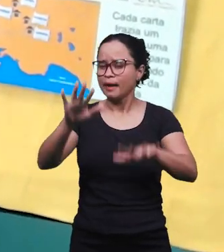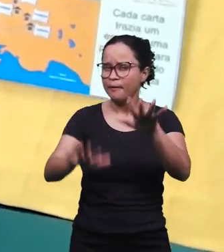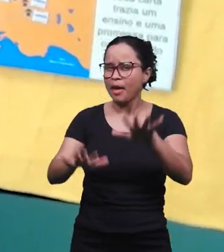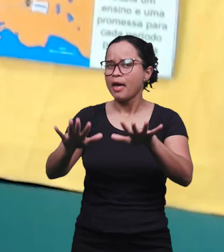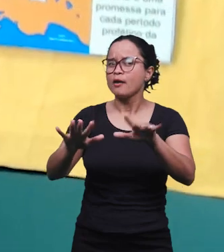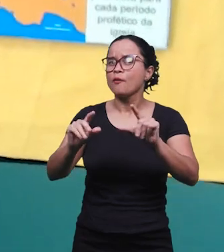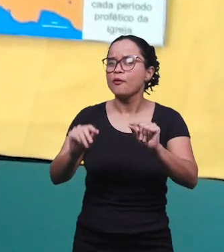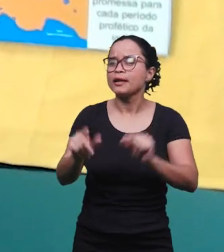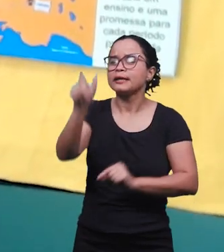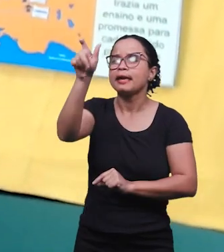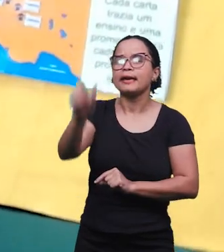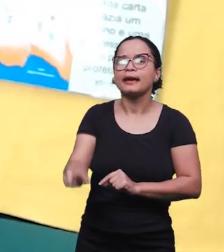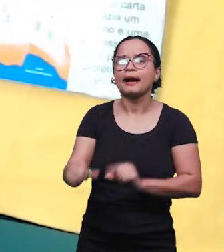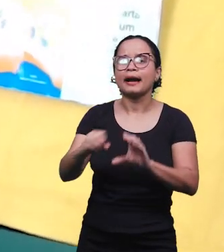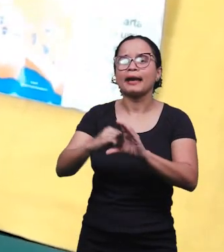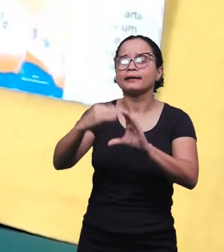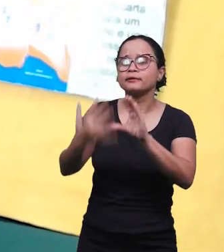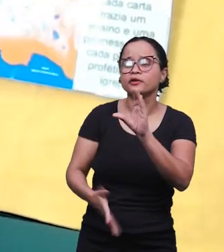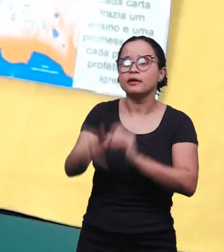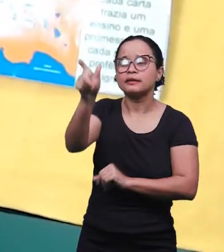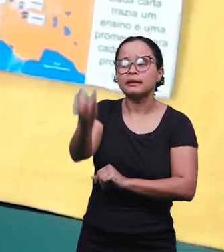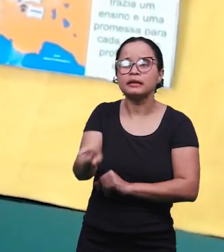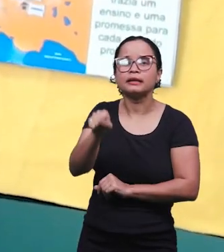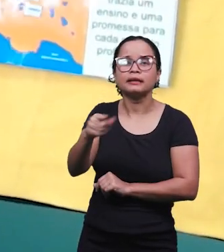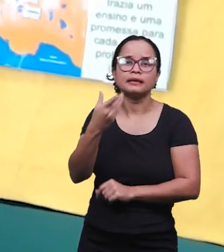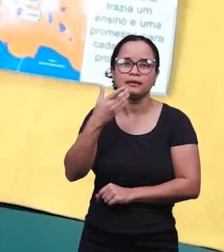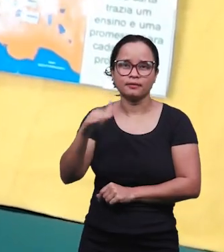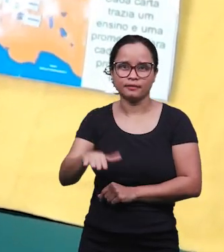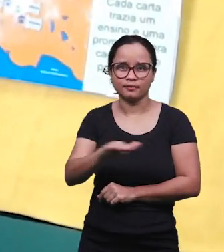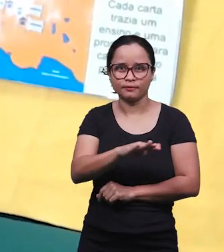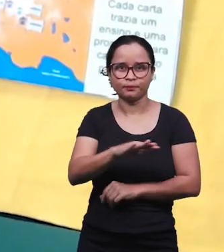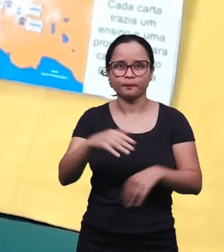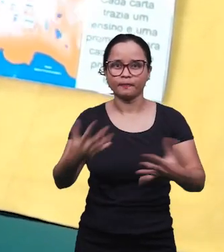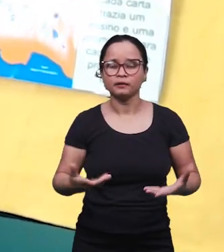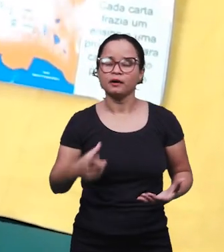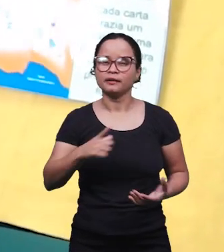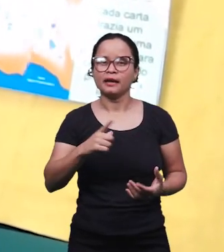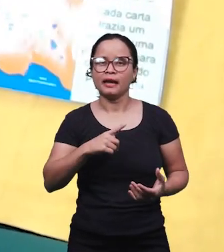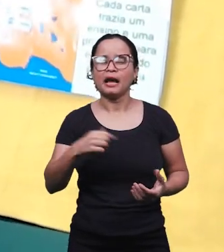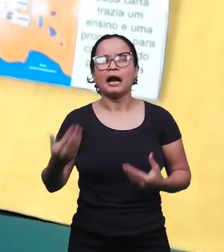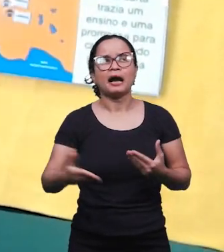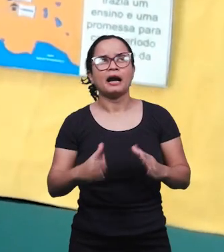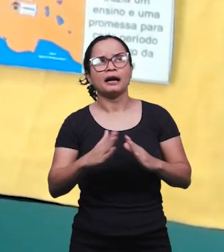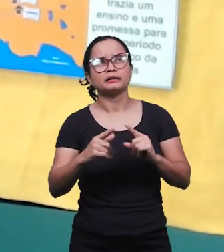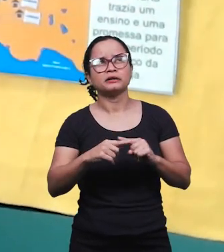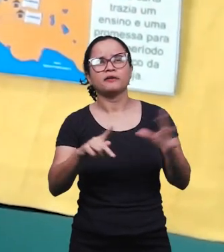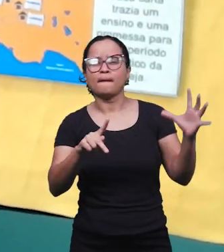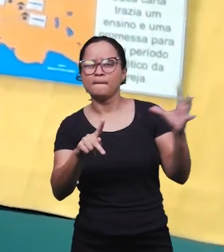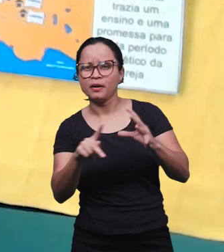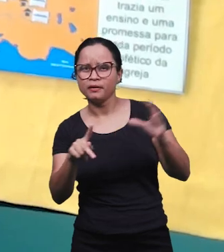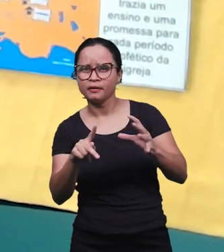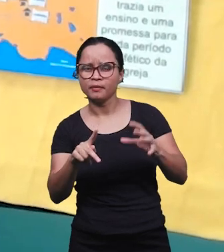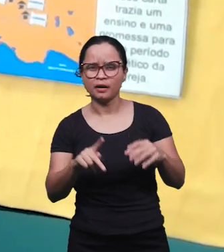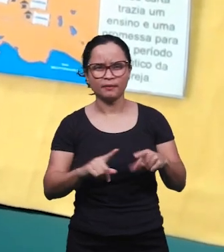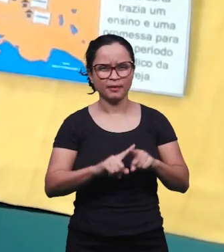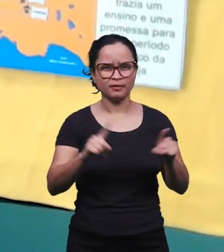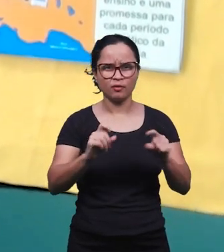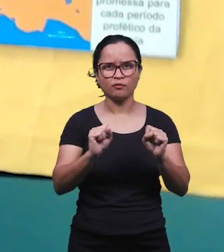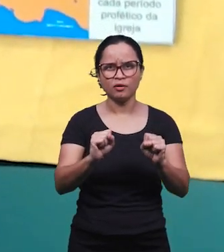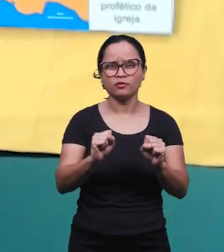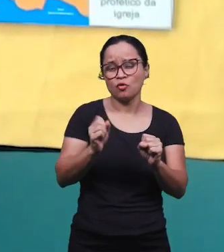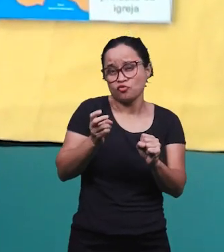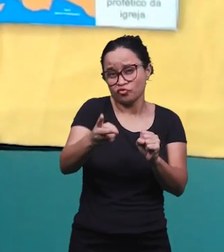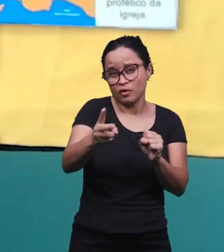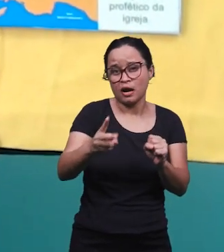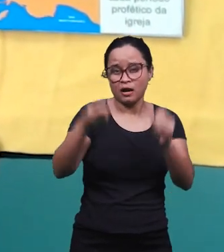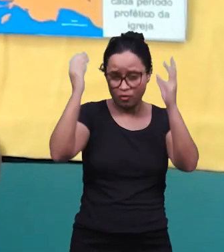Por quê? Eu posso continuar aqui, aí vai falar da igreja de Pérgamo. Eu posso continuar aqui falando